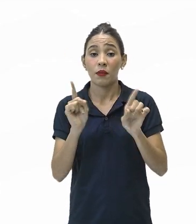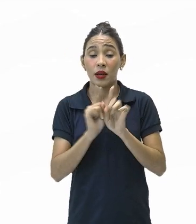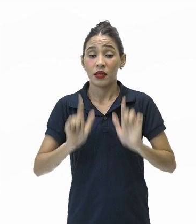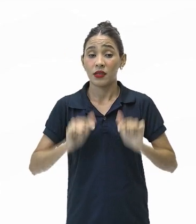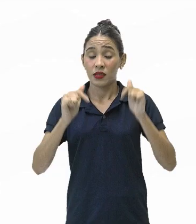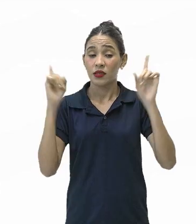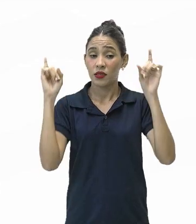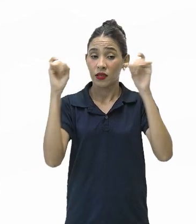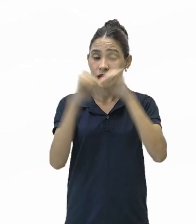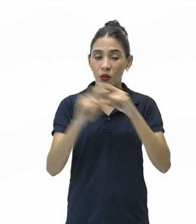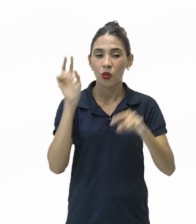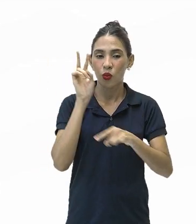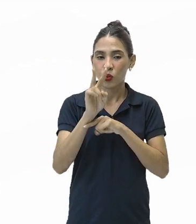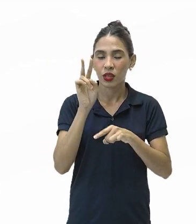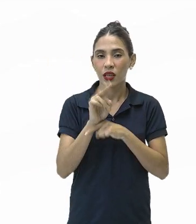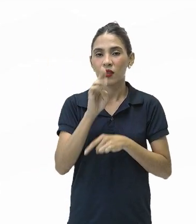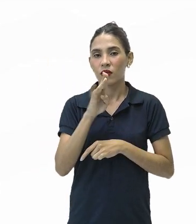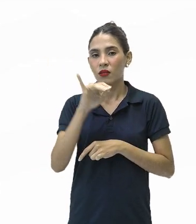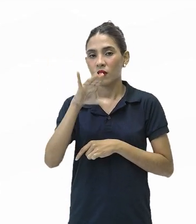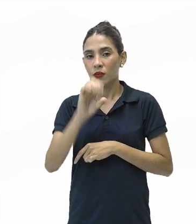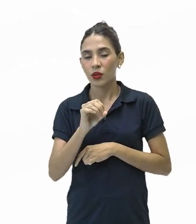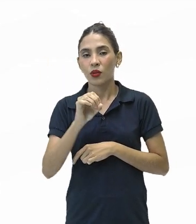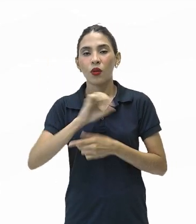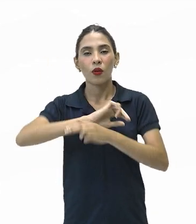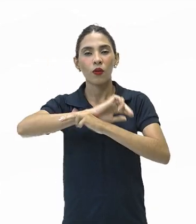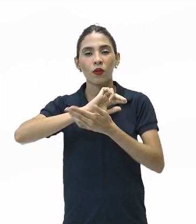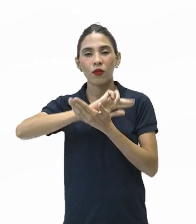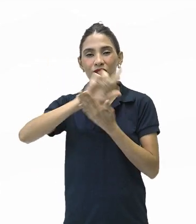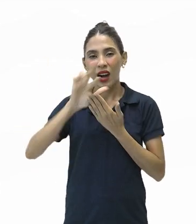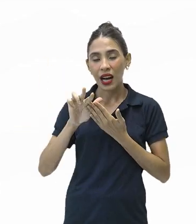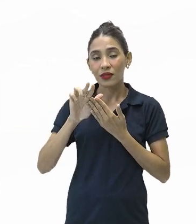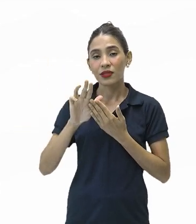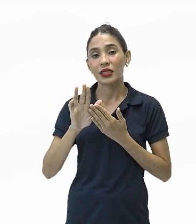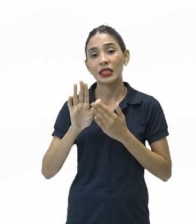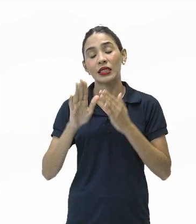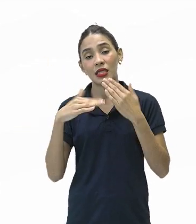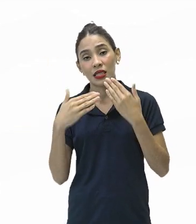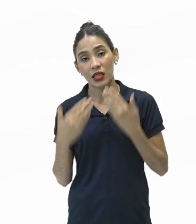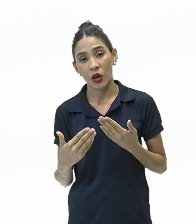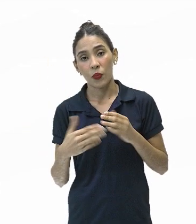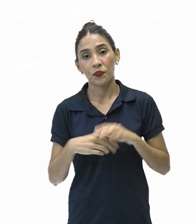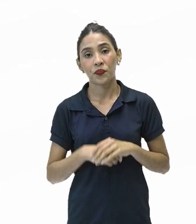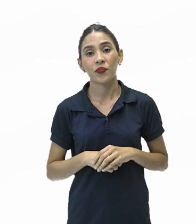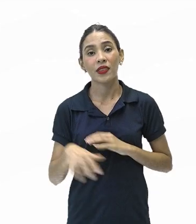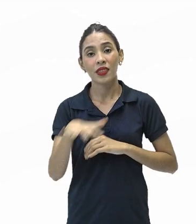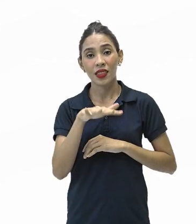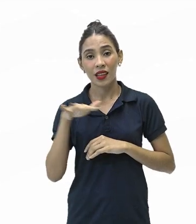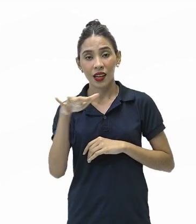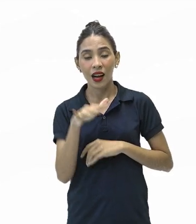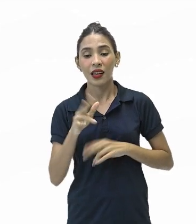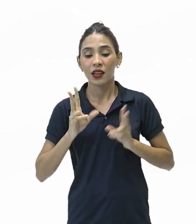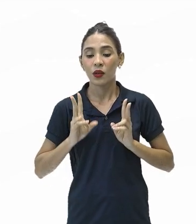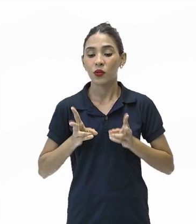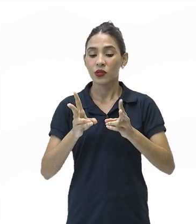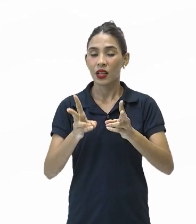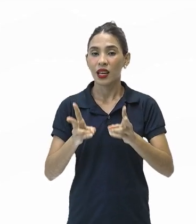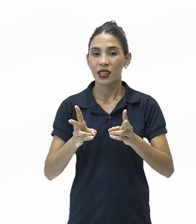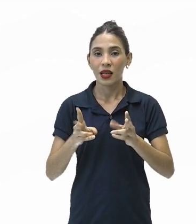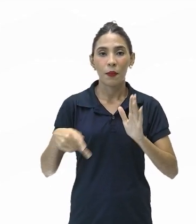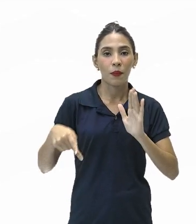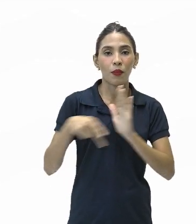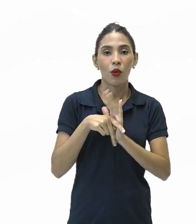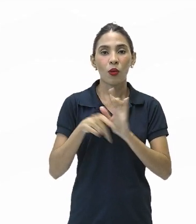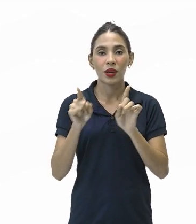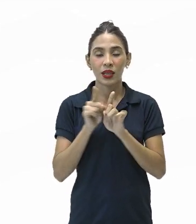da preservação da biodiversidade. Então, essa área que é mantida nativa,